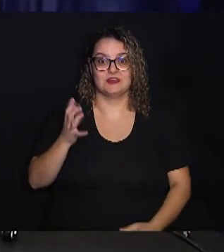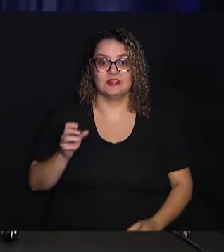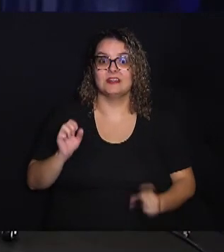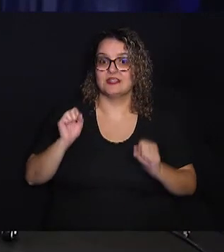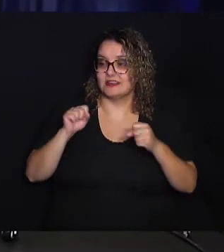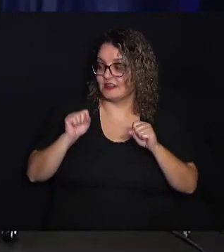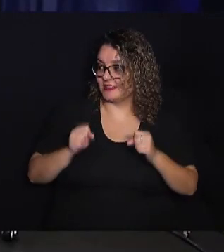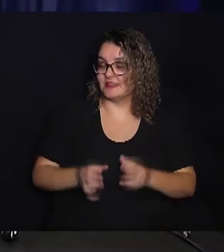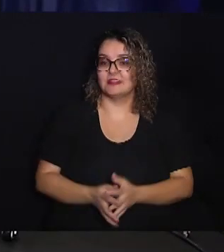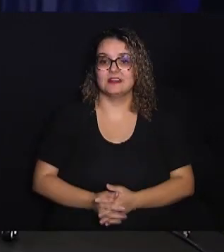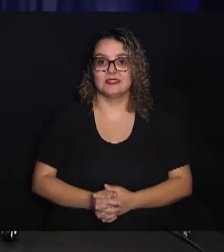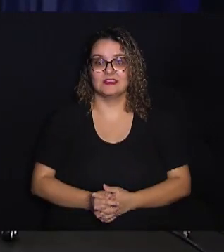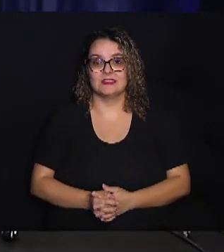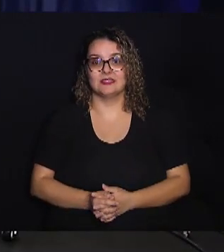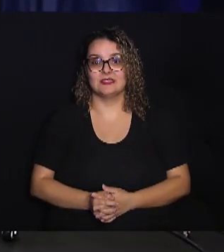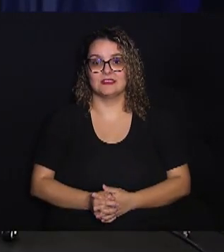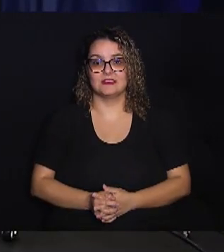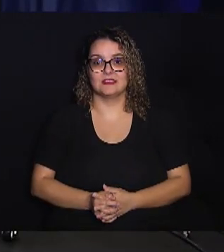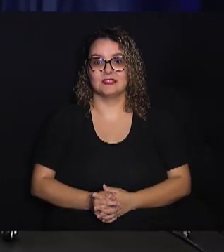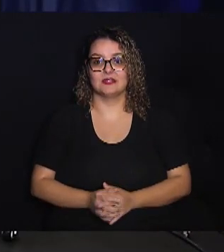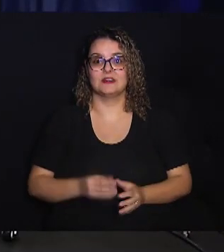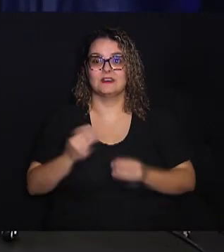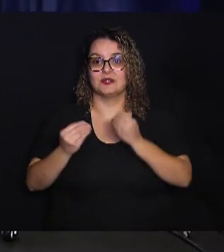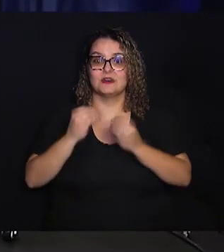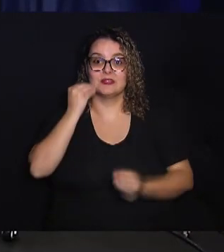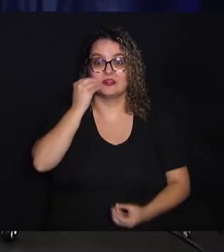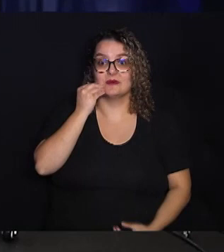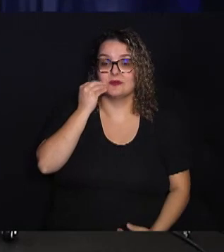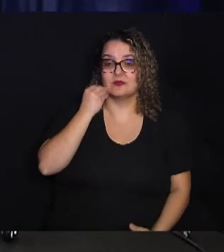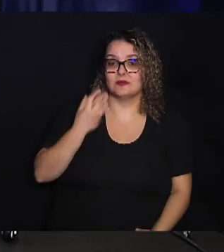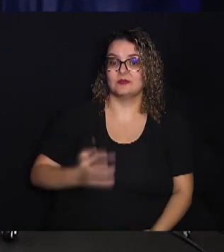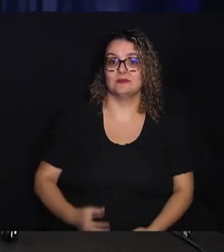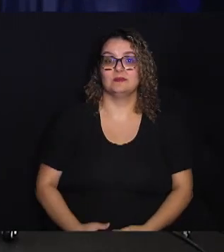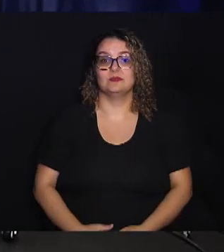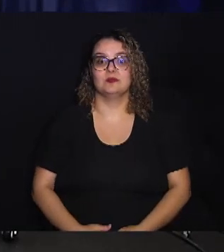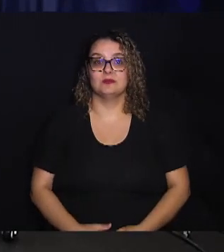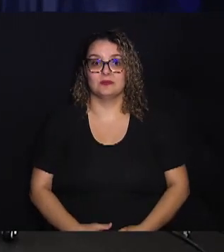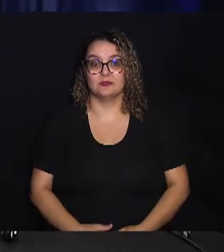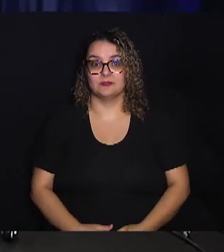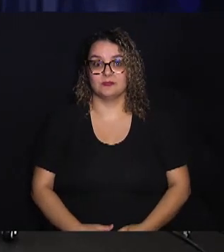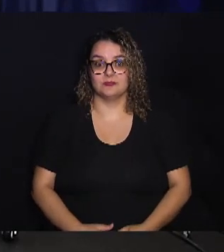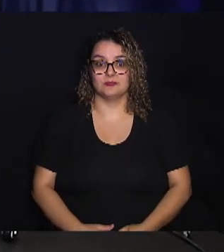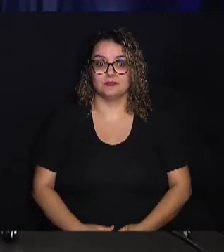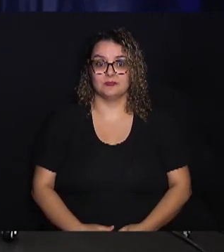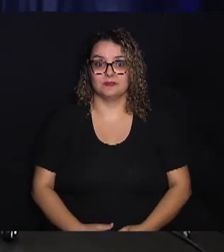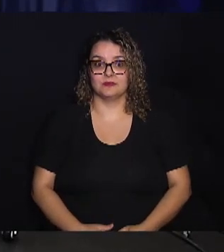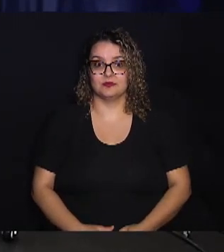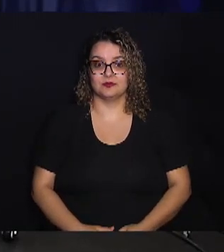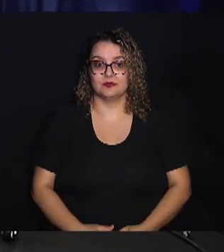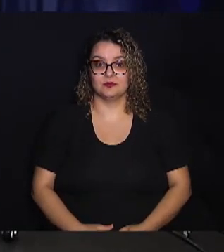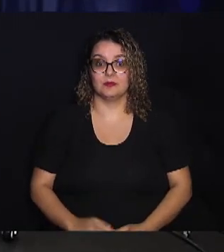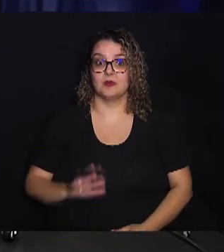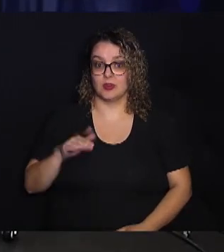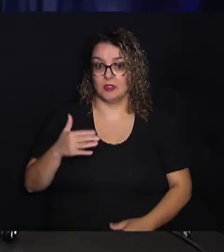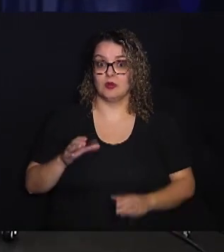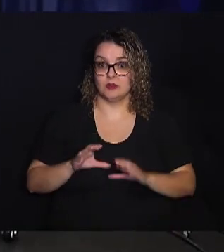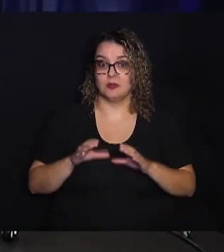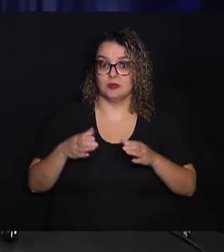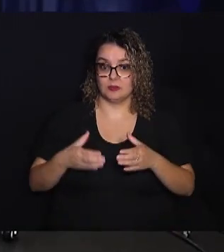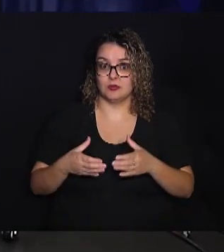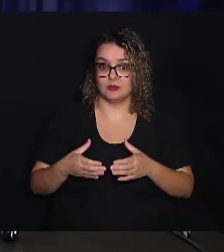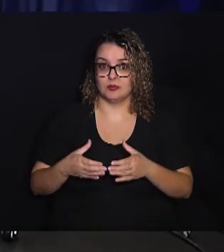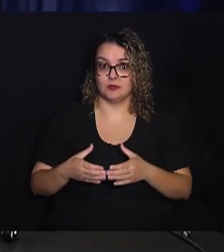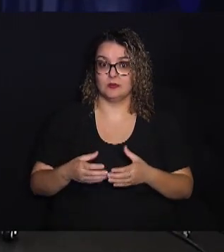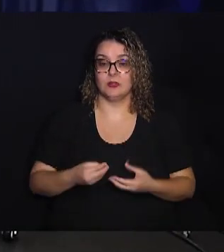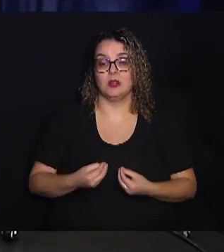né? Como é muito que foi essa interessante. experiência? Então, quando o Grupo Talos levou um